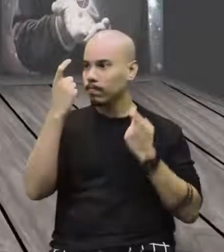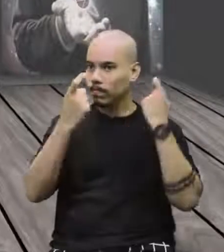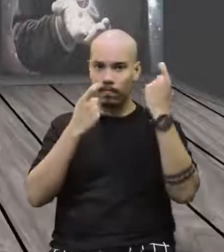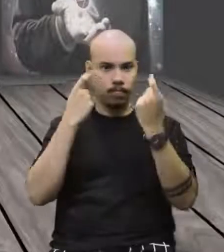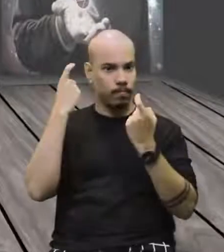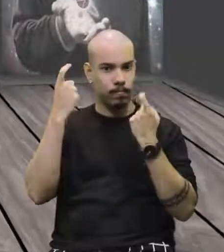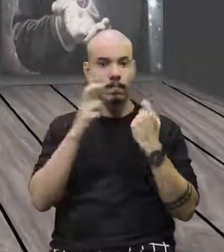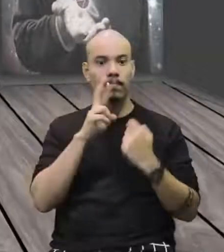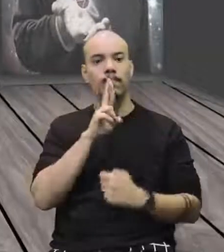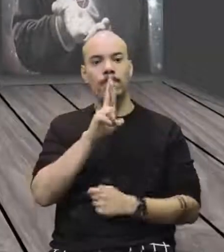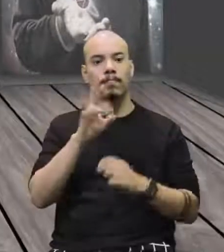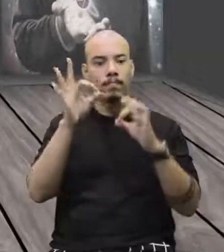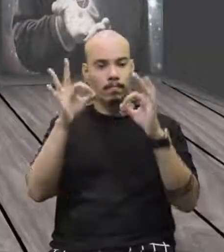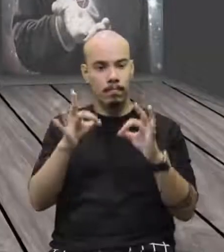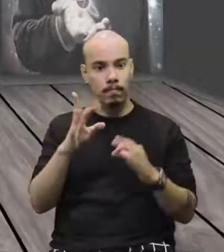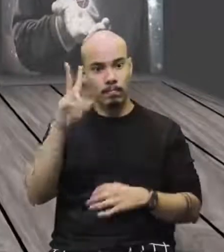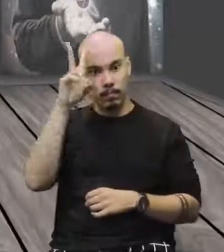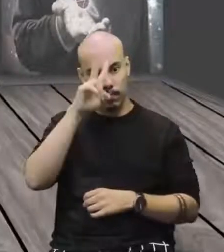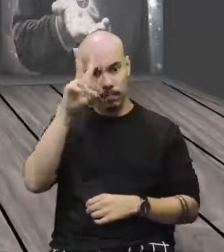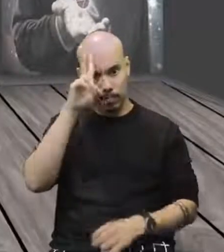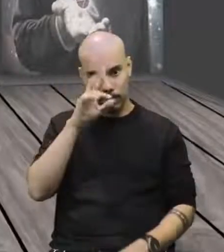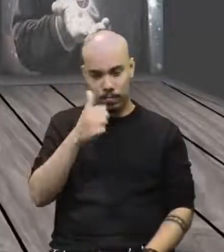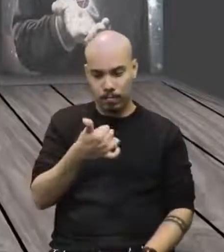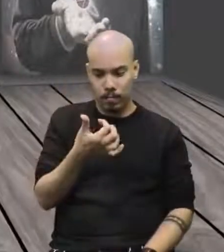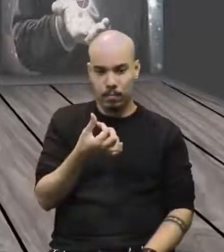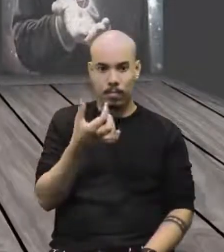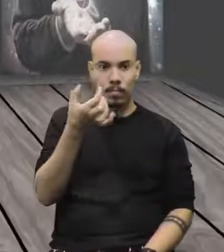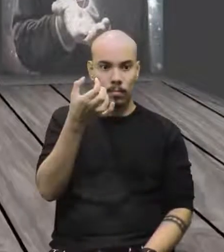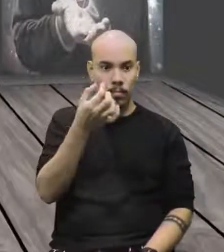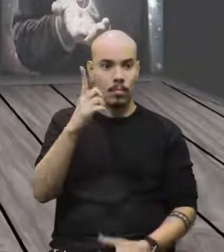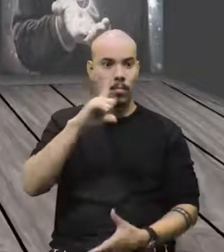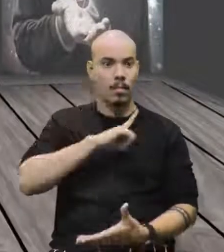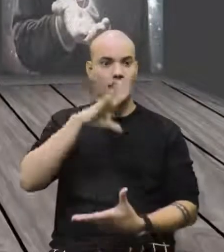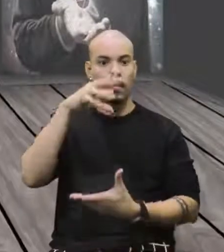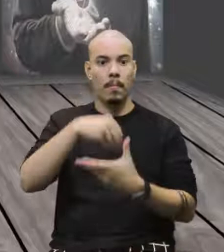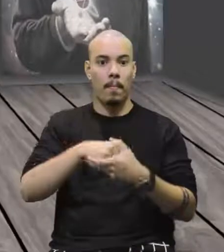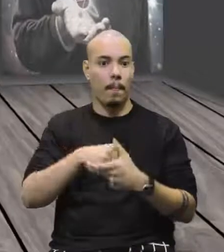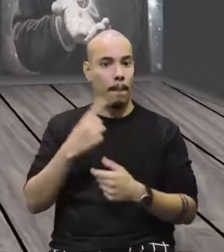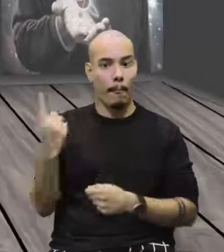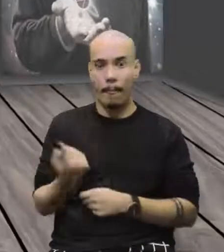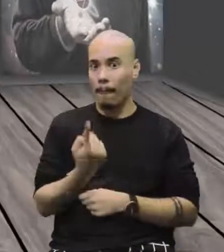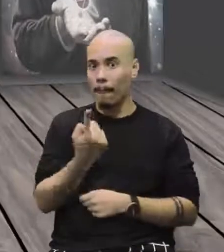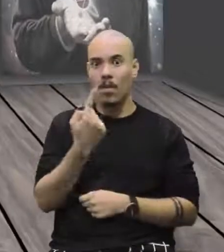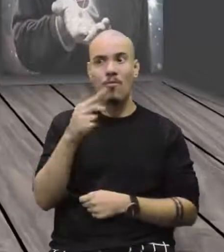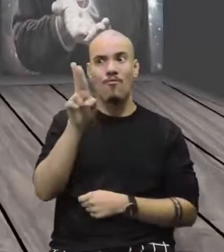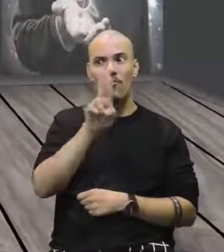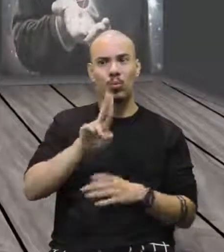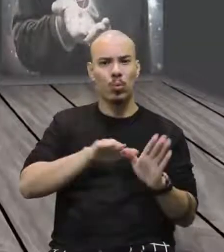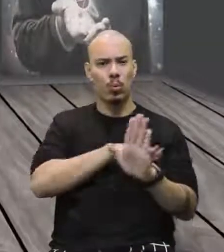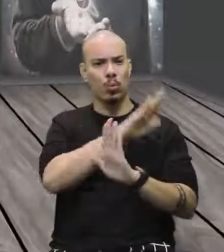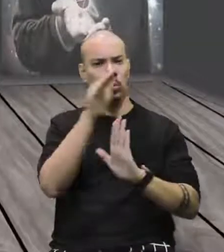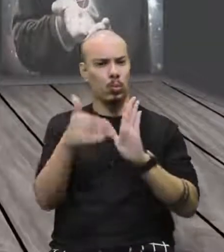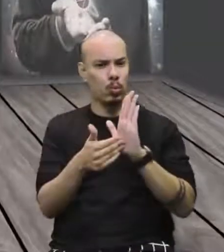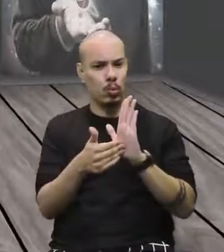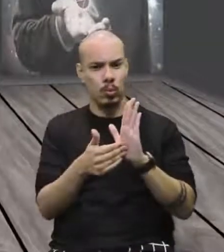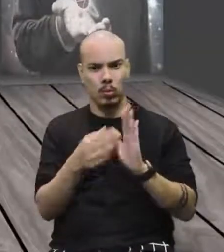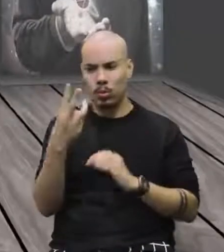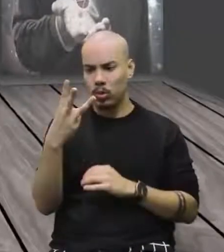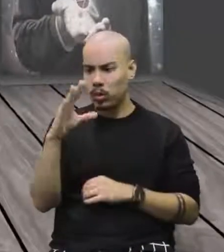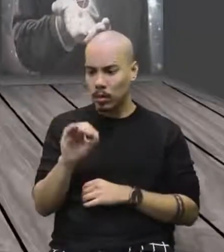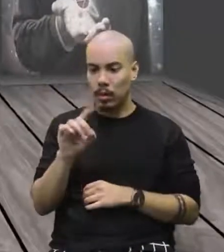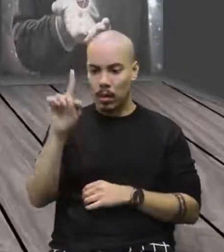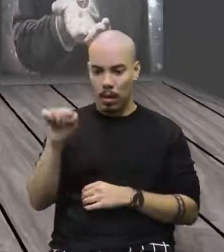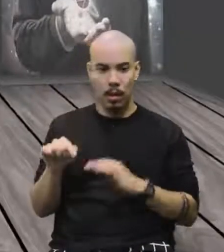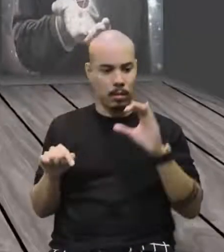resultado aproximado... Lembrando que o 160 é a dízima periódica infinita. Você não teria vai usar como dar exato. O de 30 é